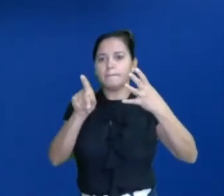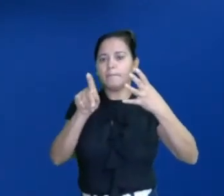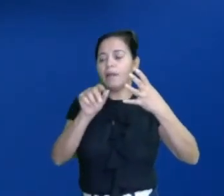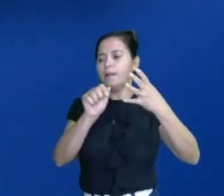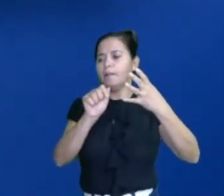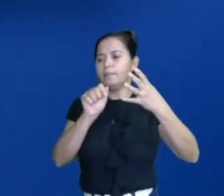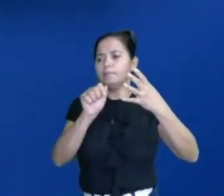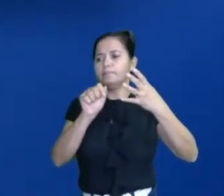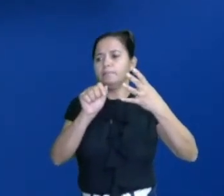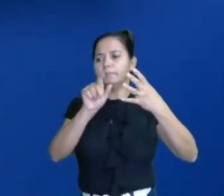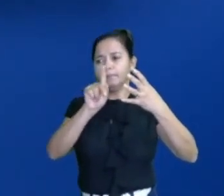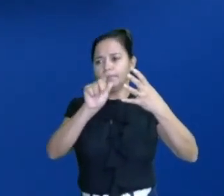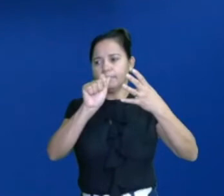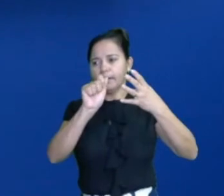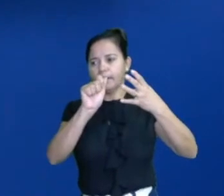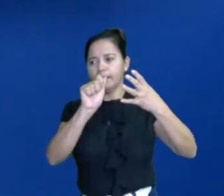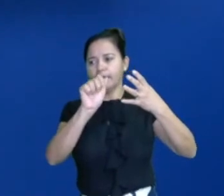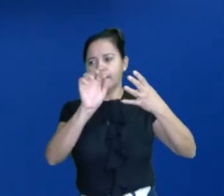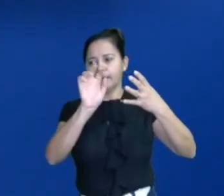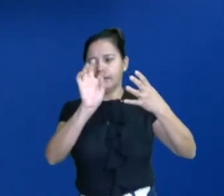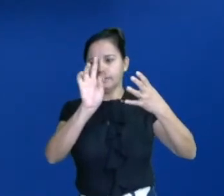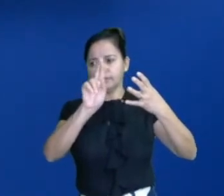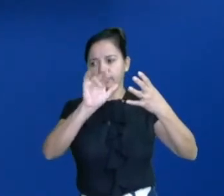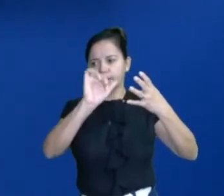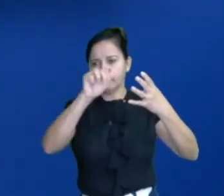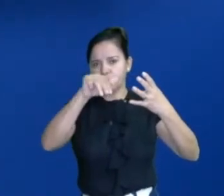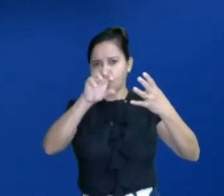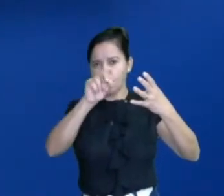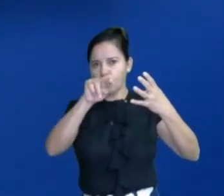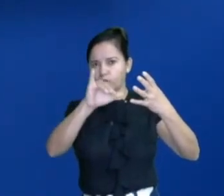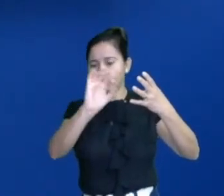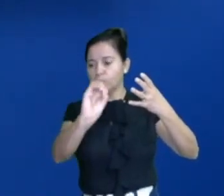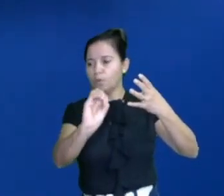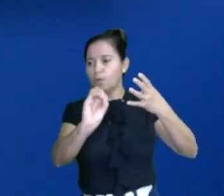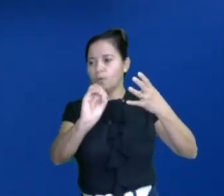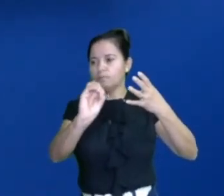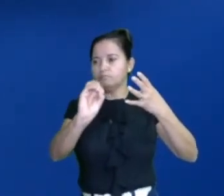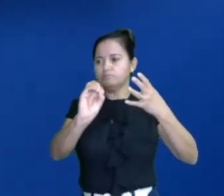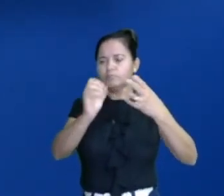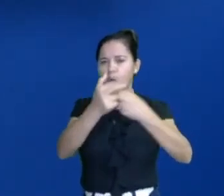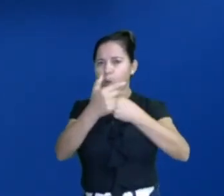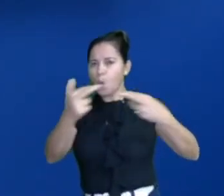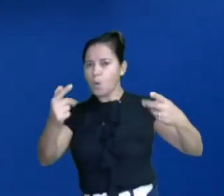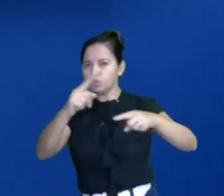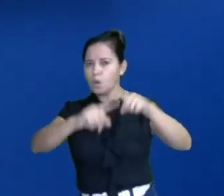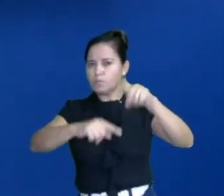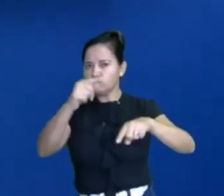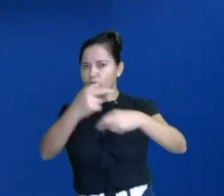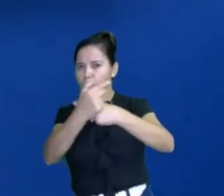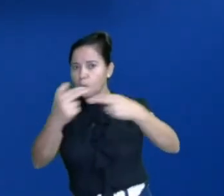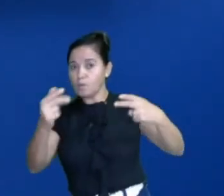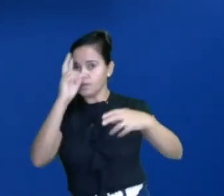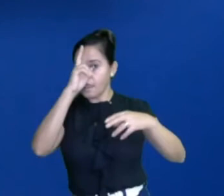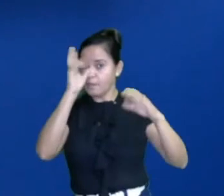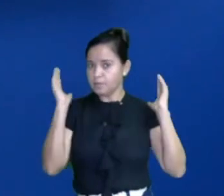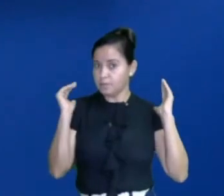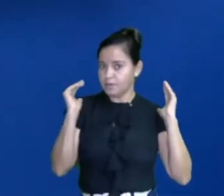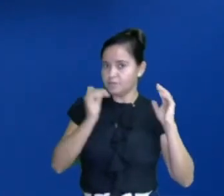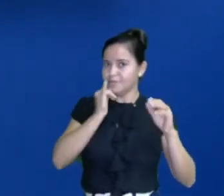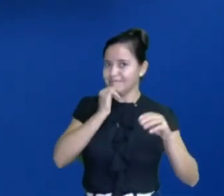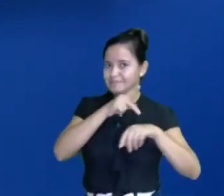Patrimônio material, certo? Que no caso a escultura do anjo, por exemplo.